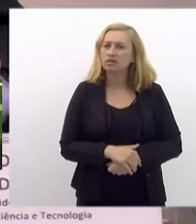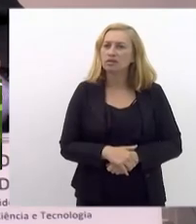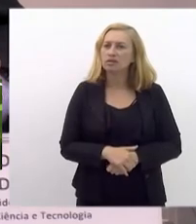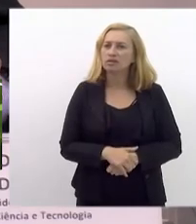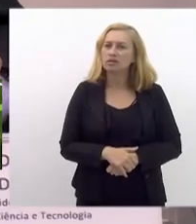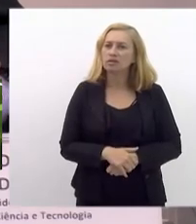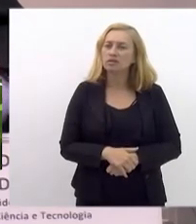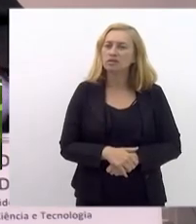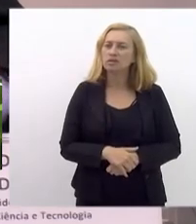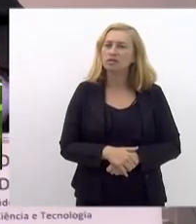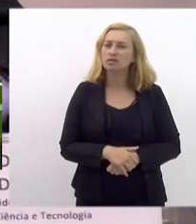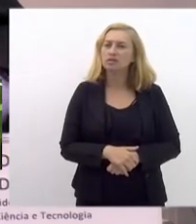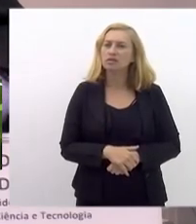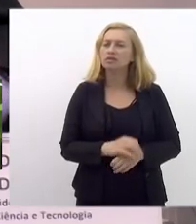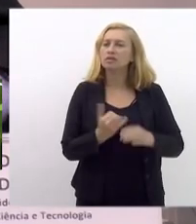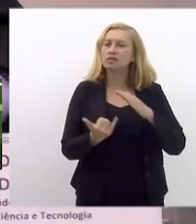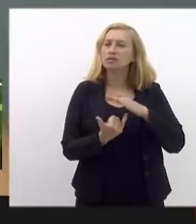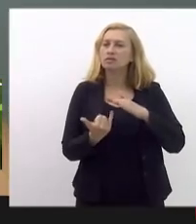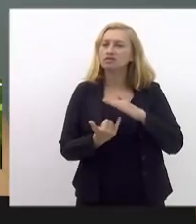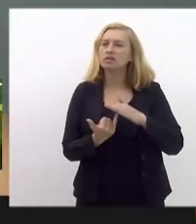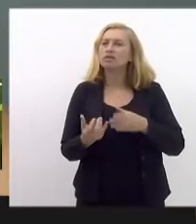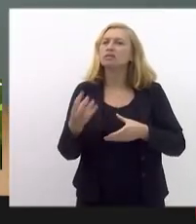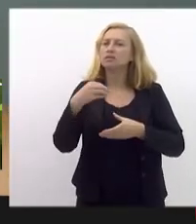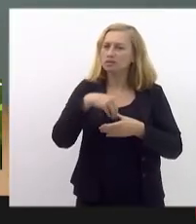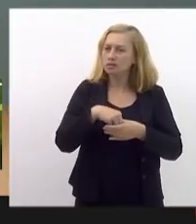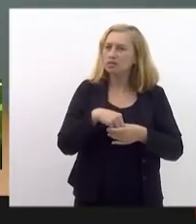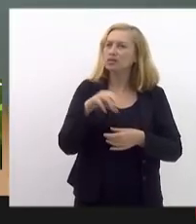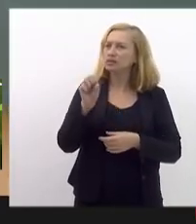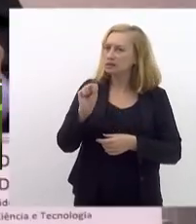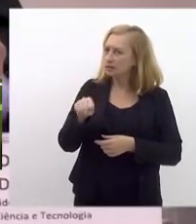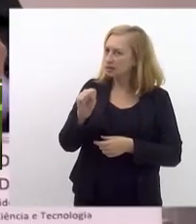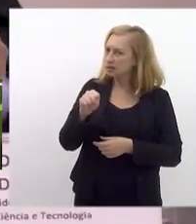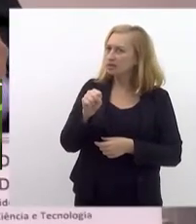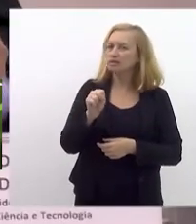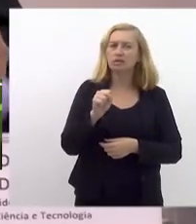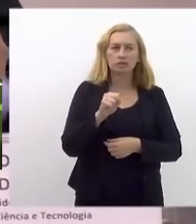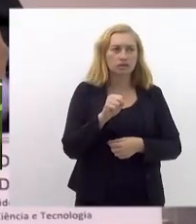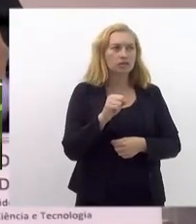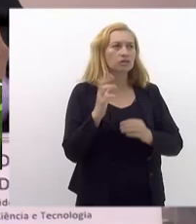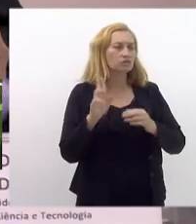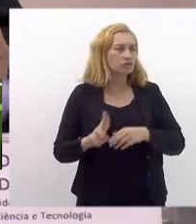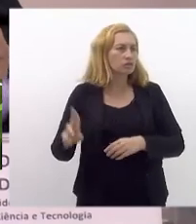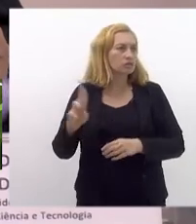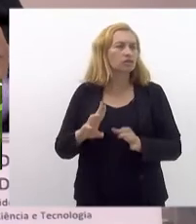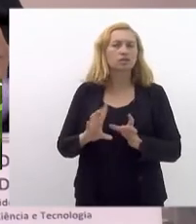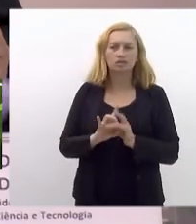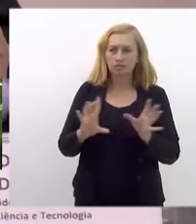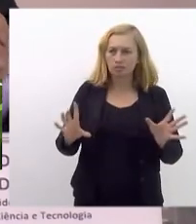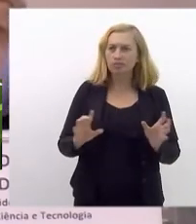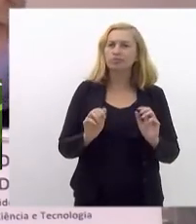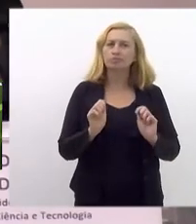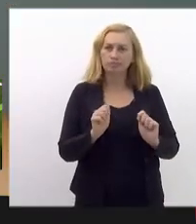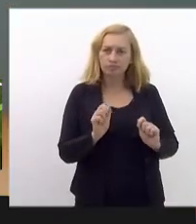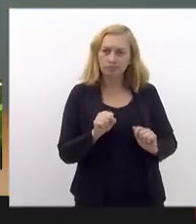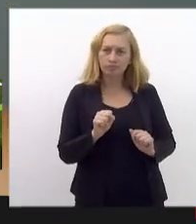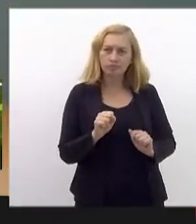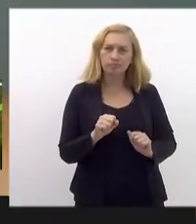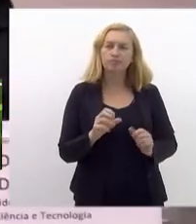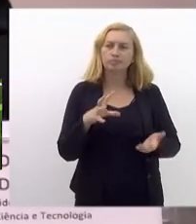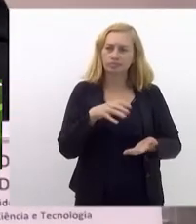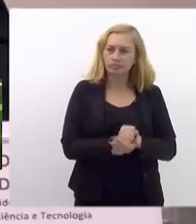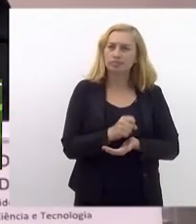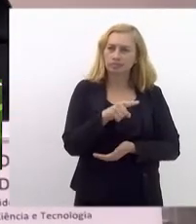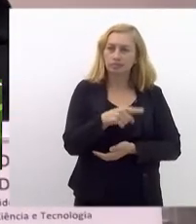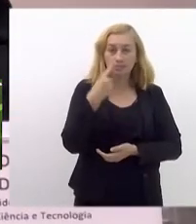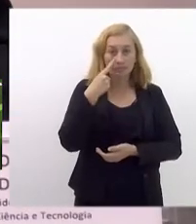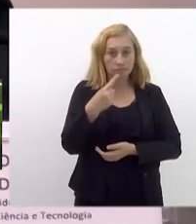da regulamentação interna das instituições. Sobretudo no caso das universidades, que têm autonomia universitária, entendeu? Então, assim, isso está registrado aqui, a gente vai